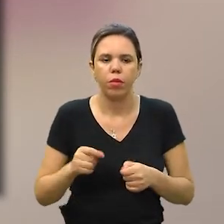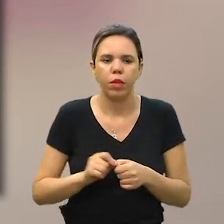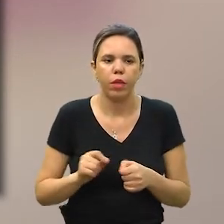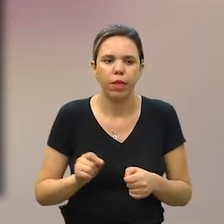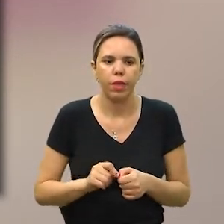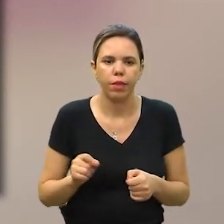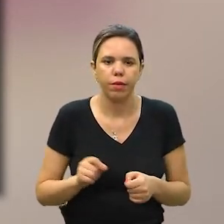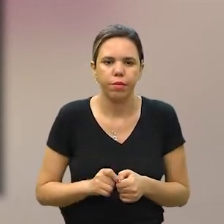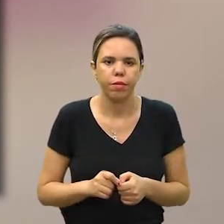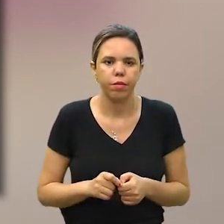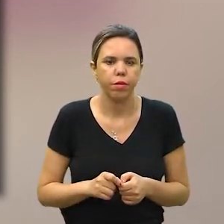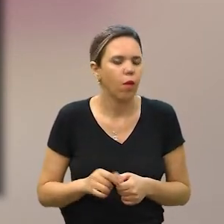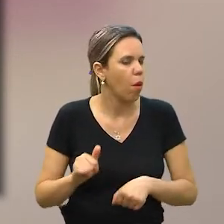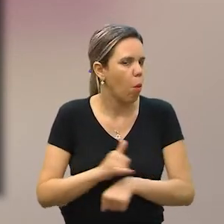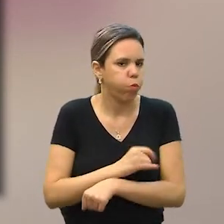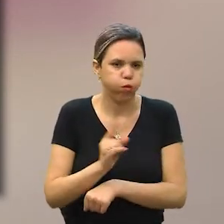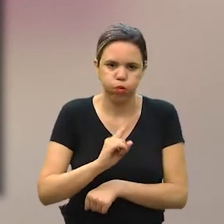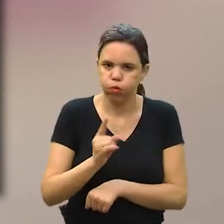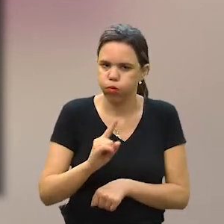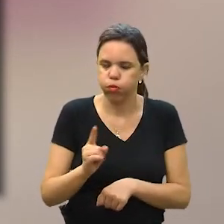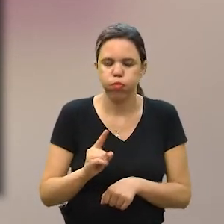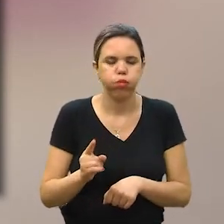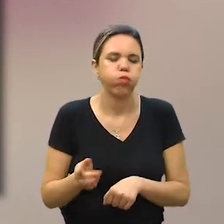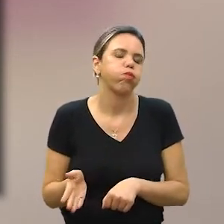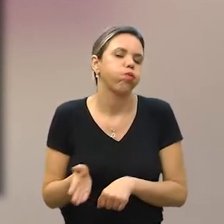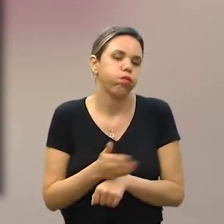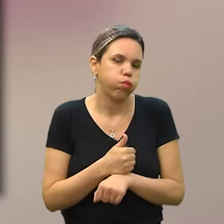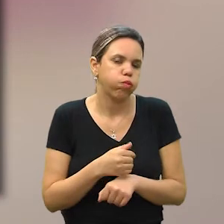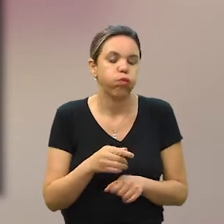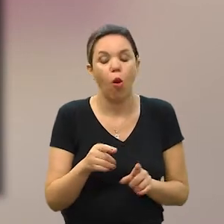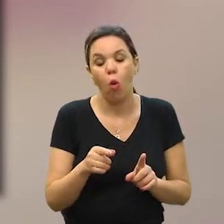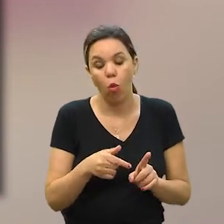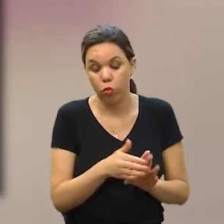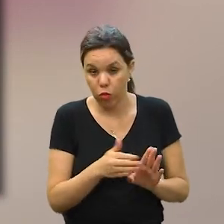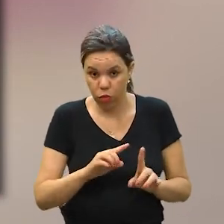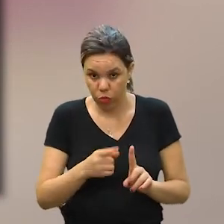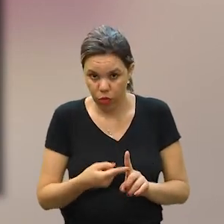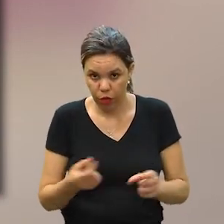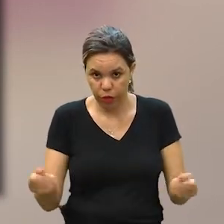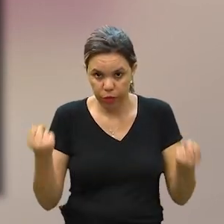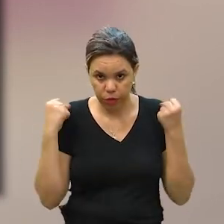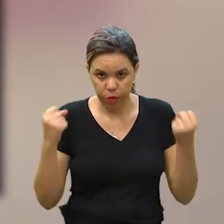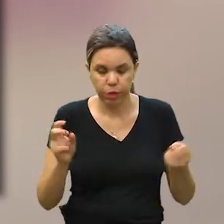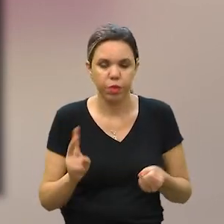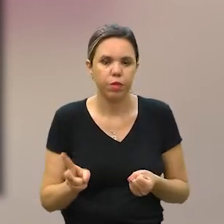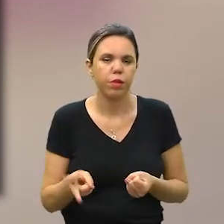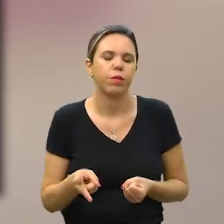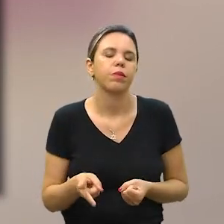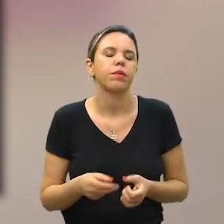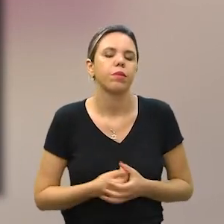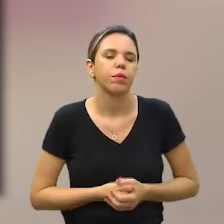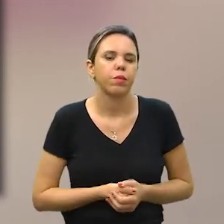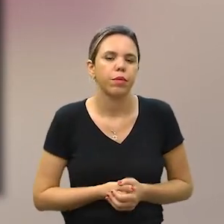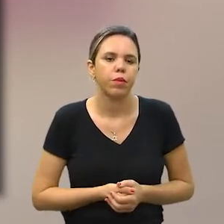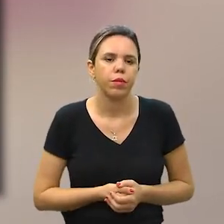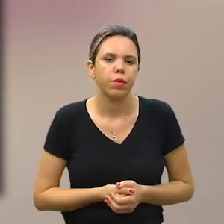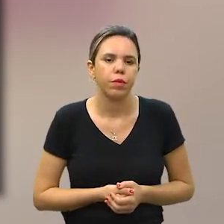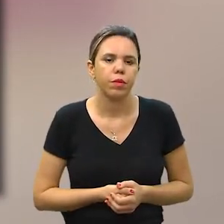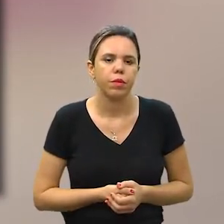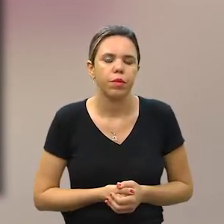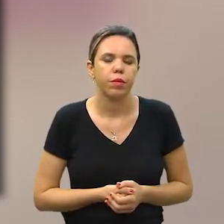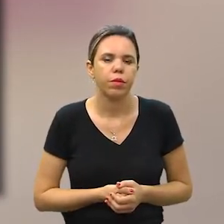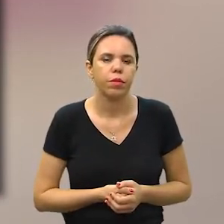precisamos fazer? Não ganhar muito peso no pré-natal, fazer uma atividade física regular no pré-natal, não